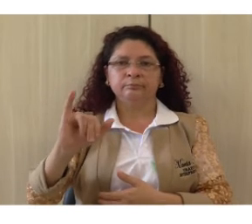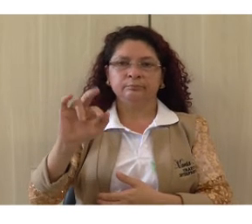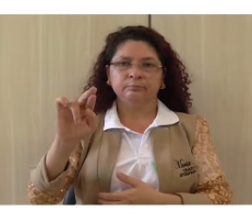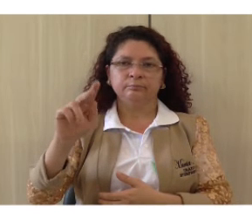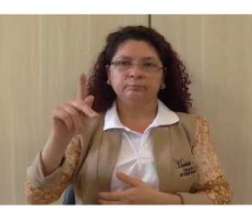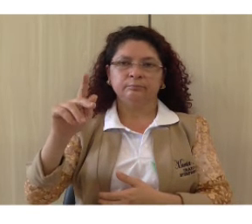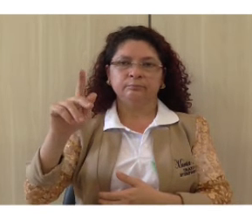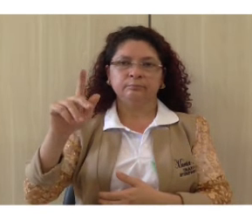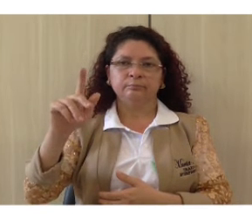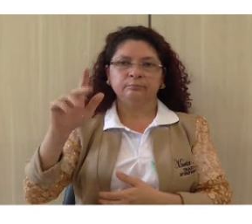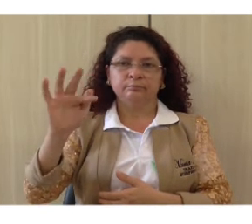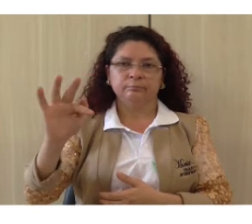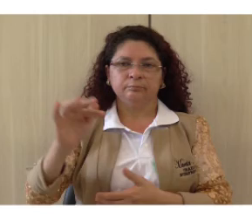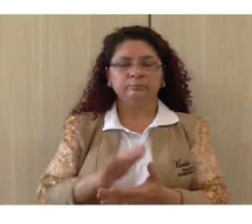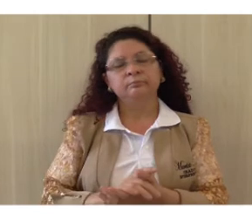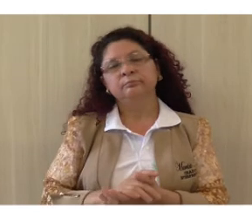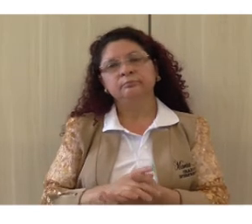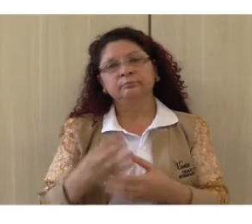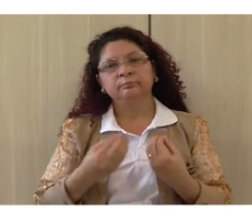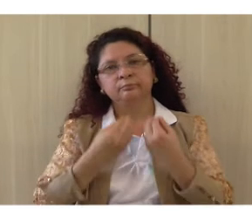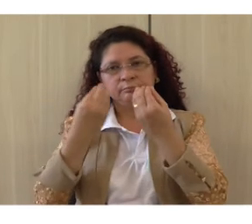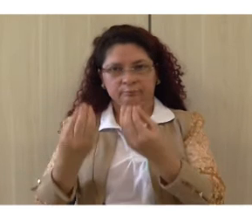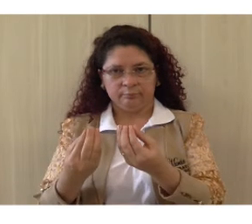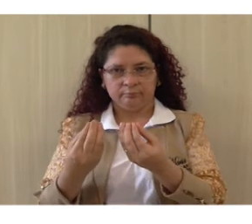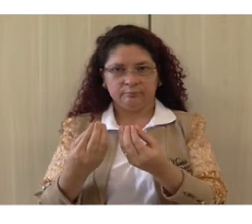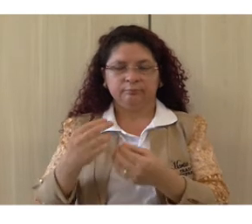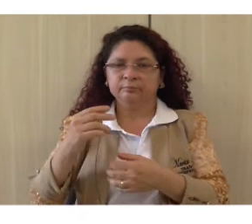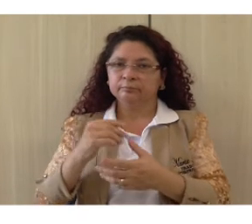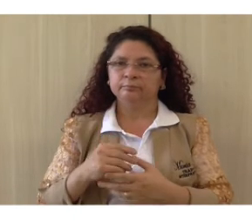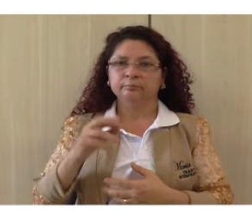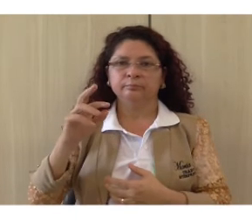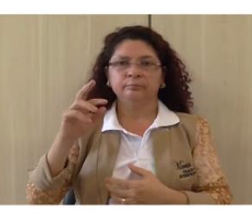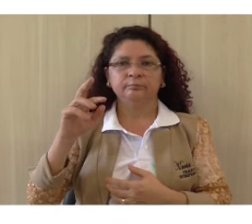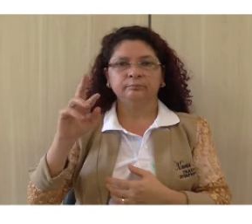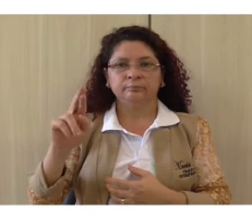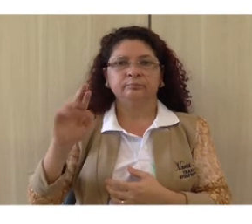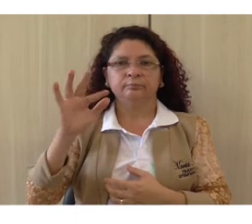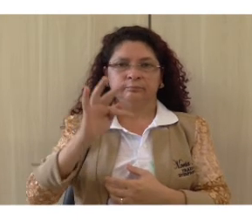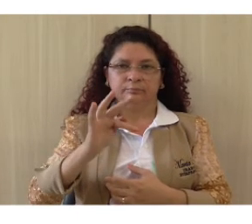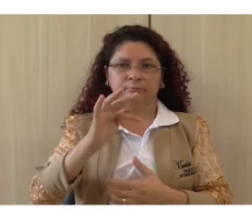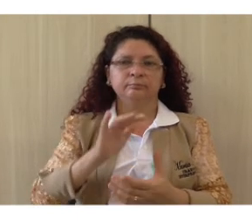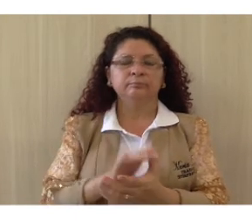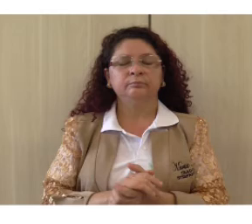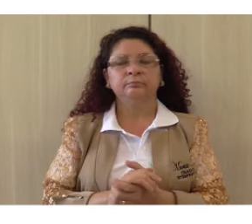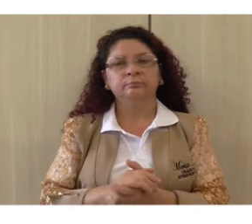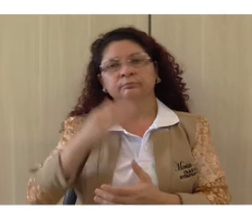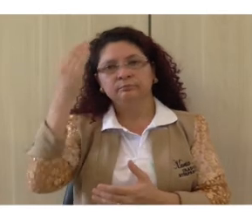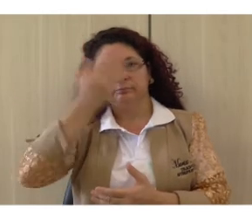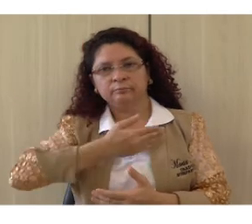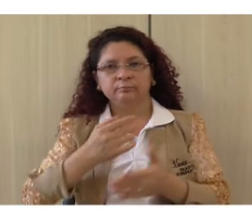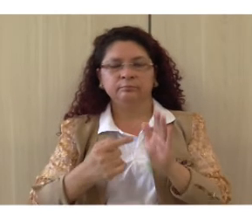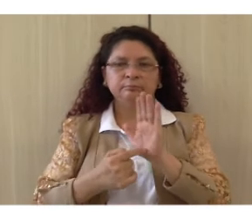IRPF, acompanhada do recibo de entrega à Receita Federal do Brasil e da respectiva notificação